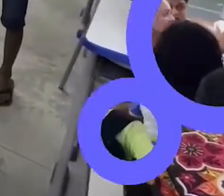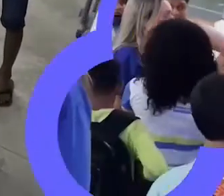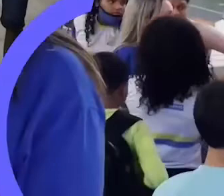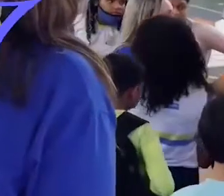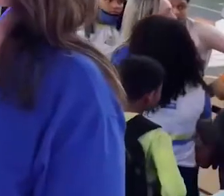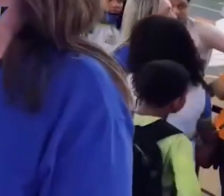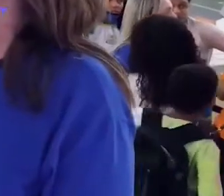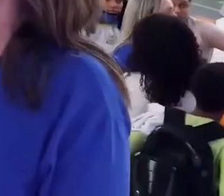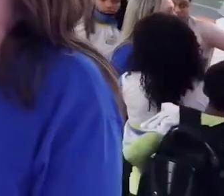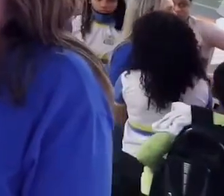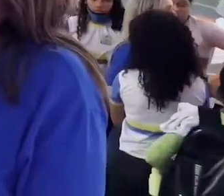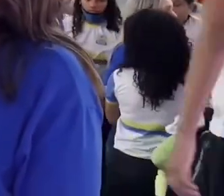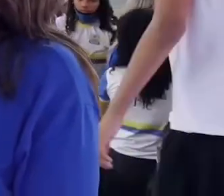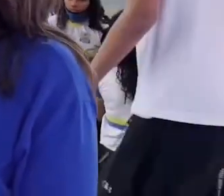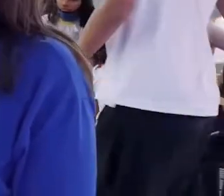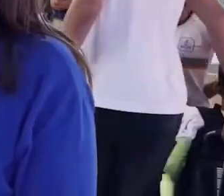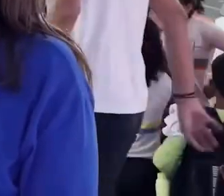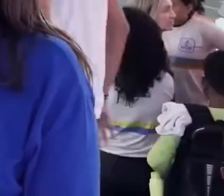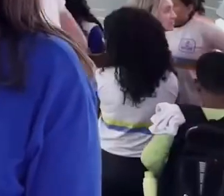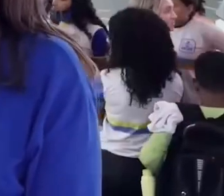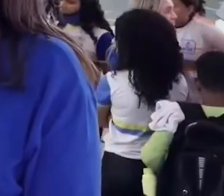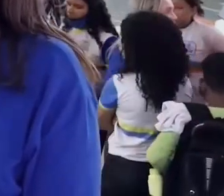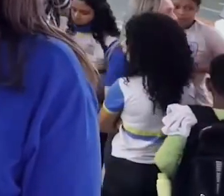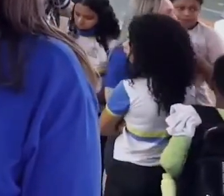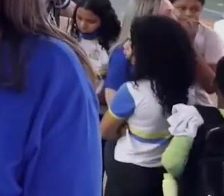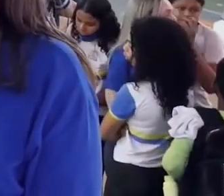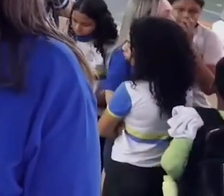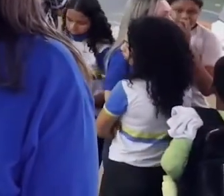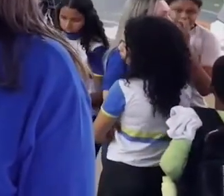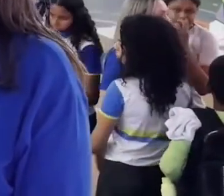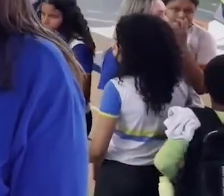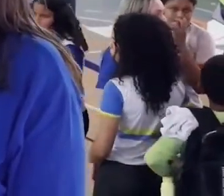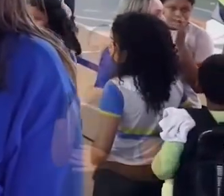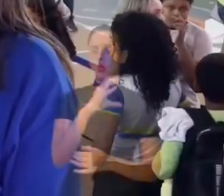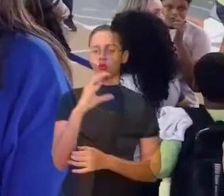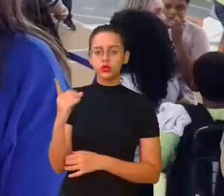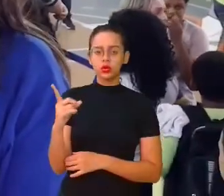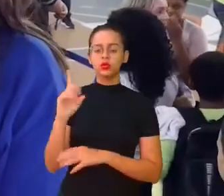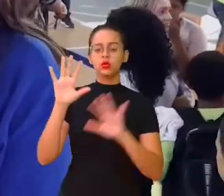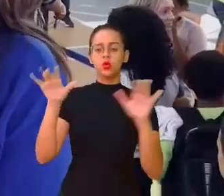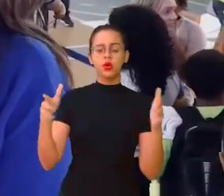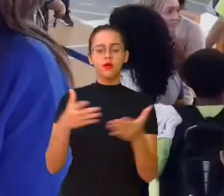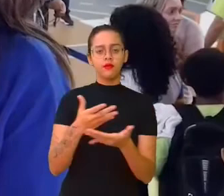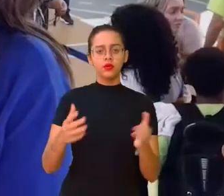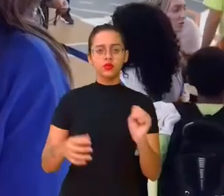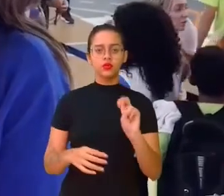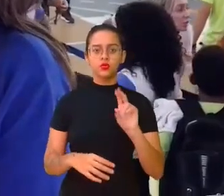Bom, gente, agora a gente tem aqui uma presença super especial, que é uma das coordenadoras do evento, que é a